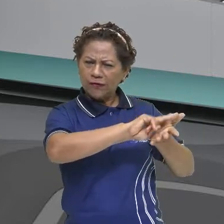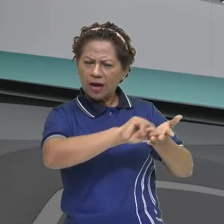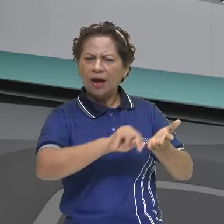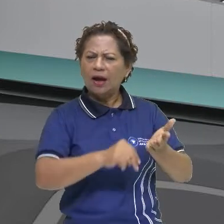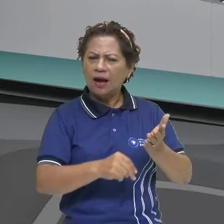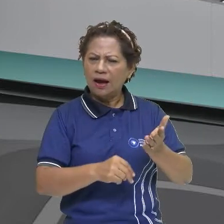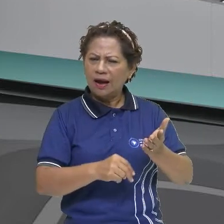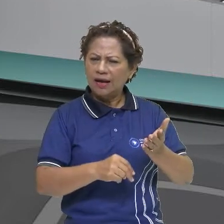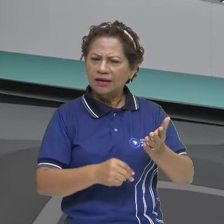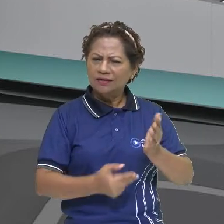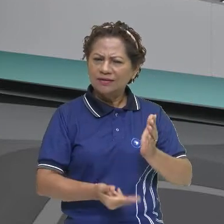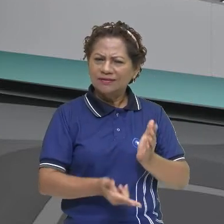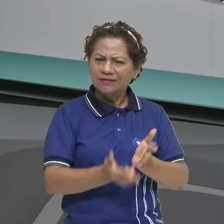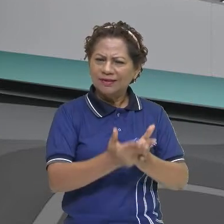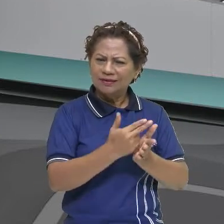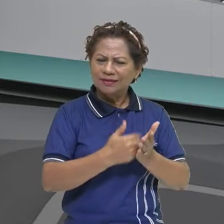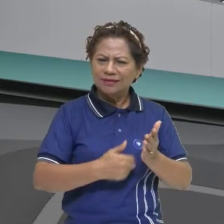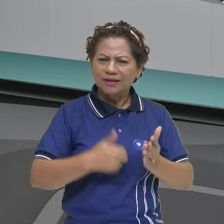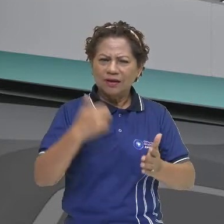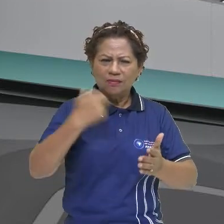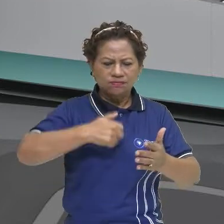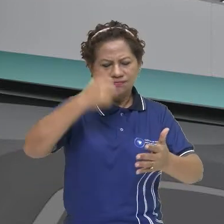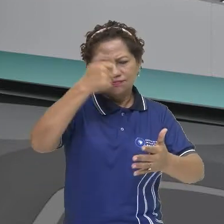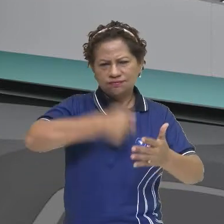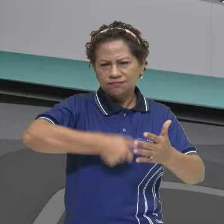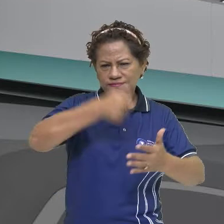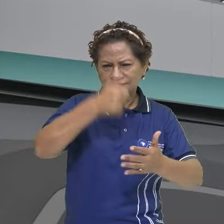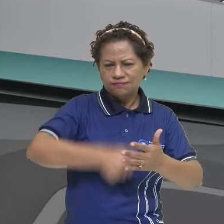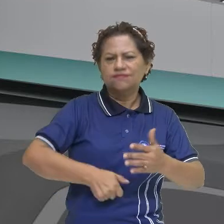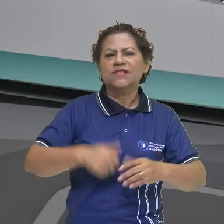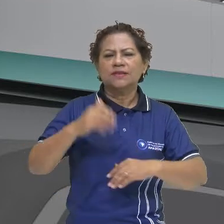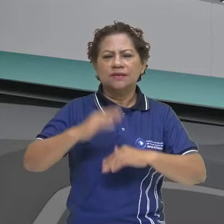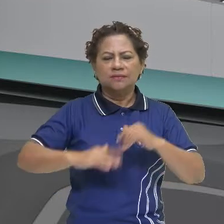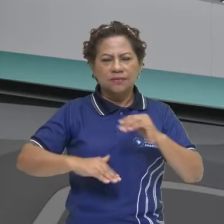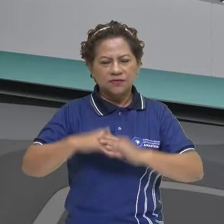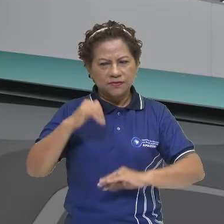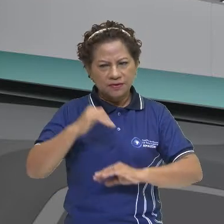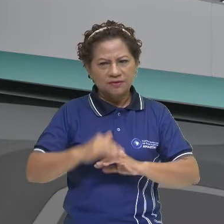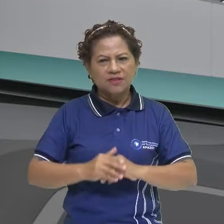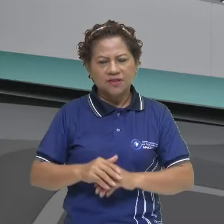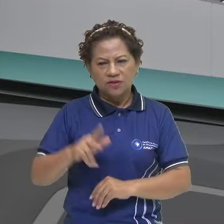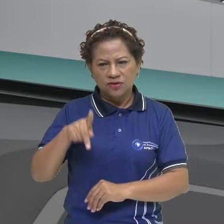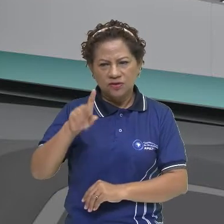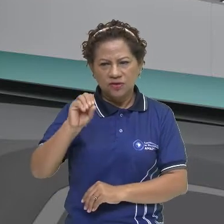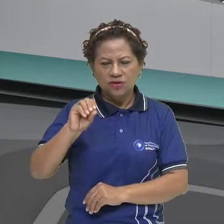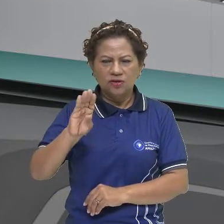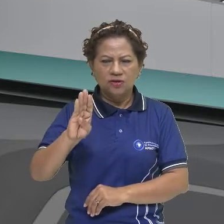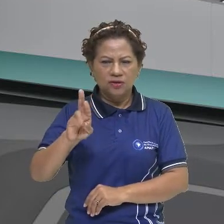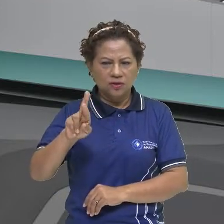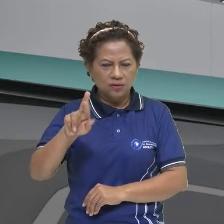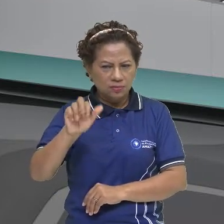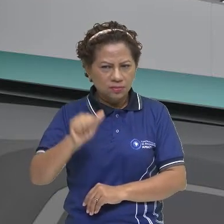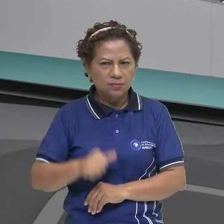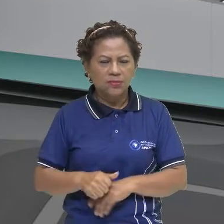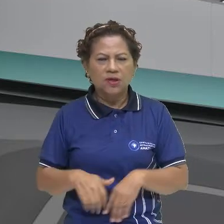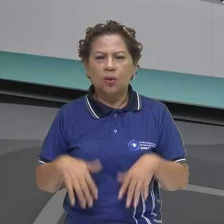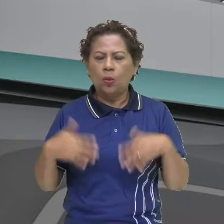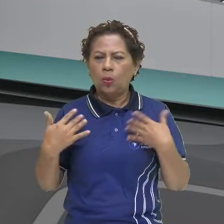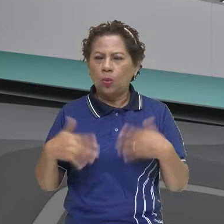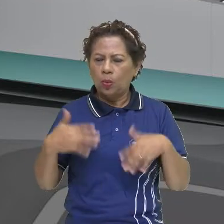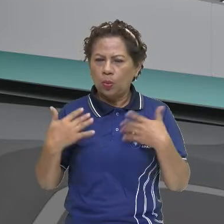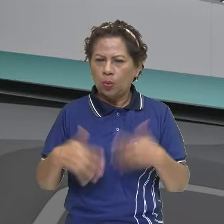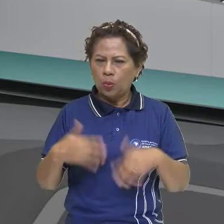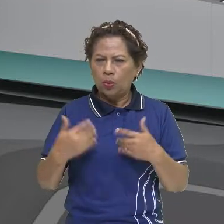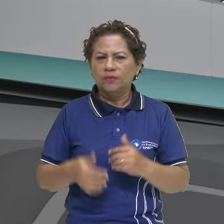Cobra, que elas como se fosse quase encapam a parede do prédio, e são obras